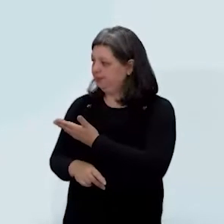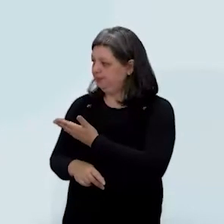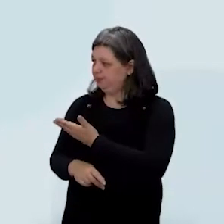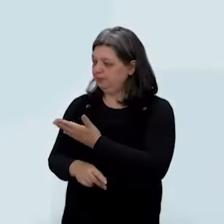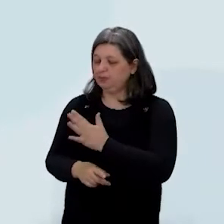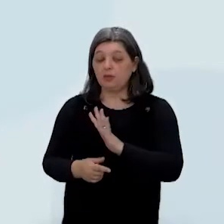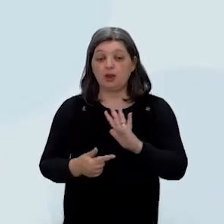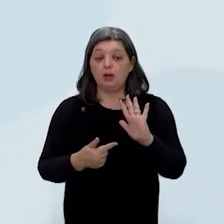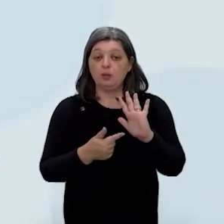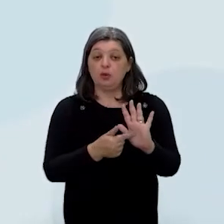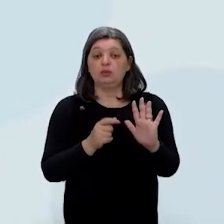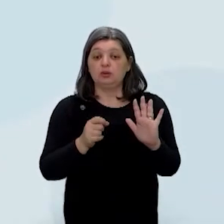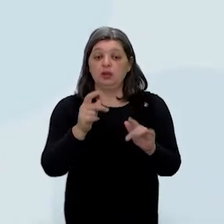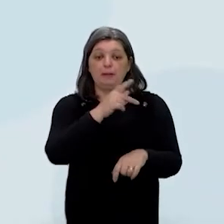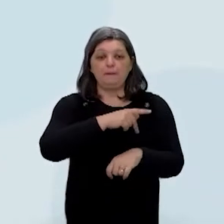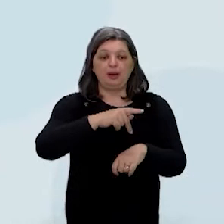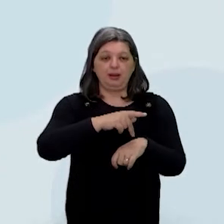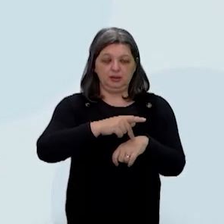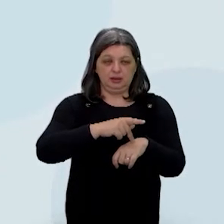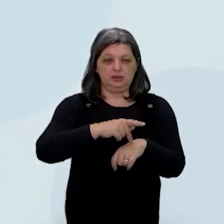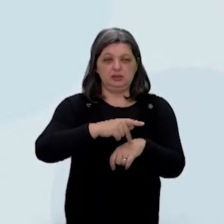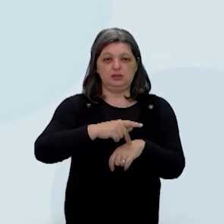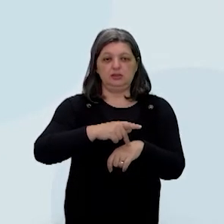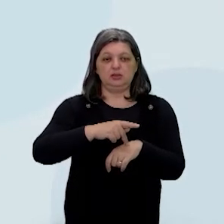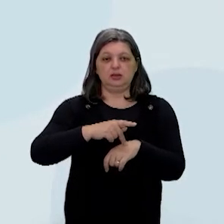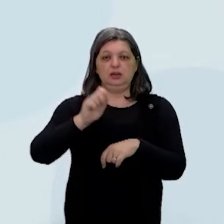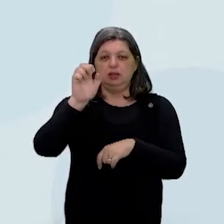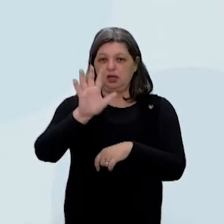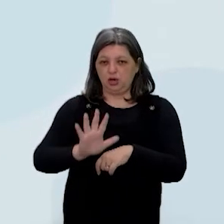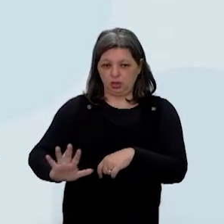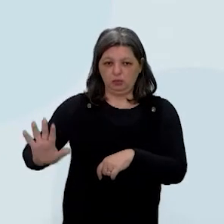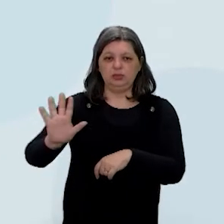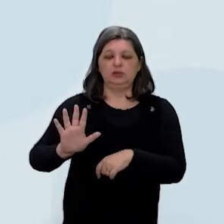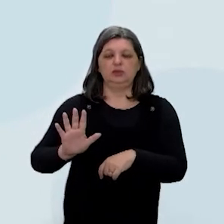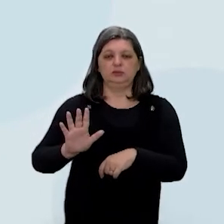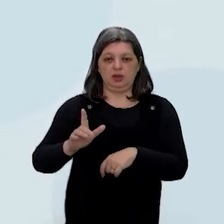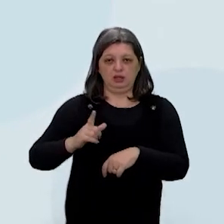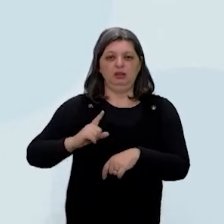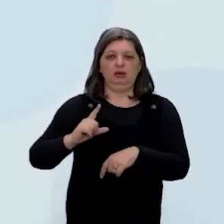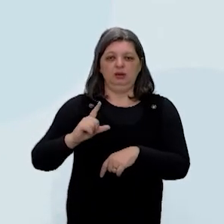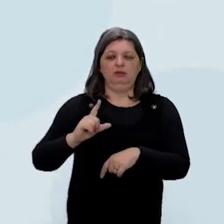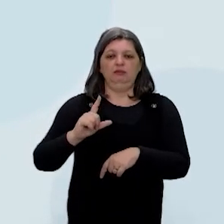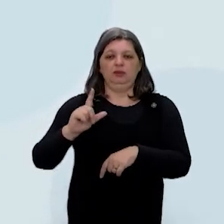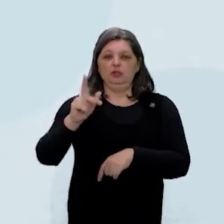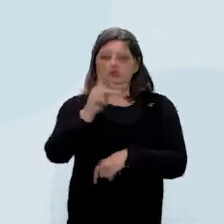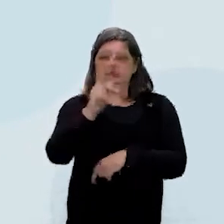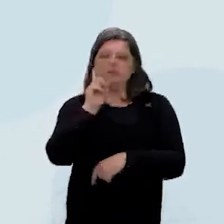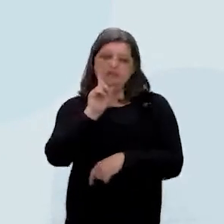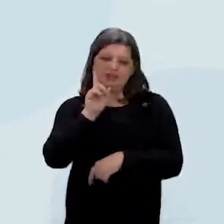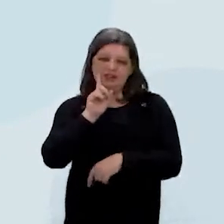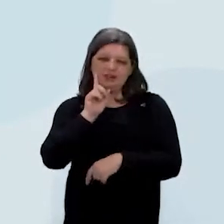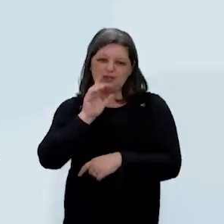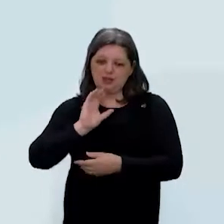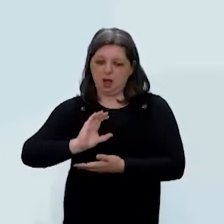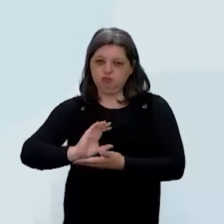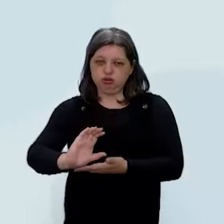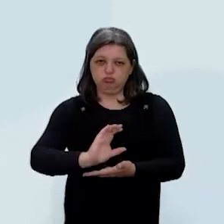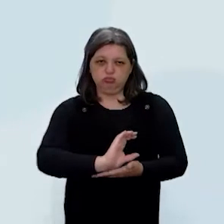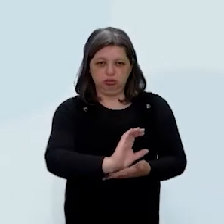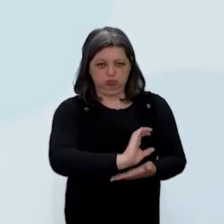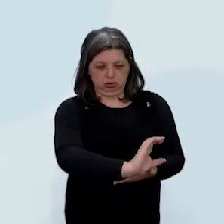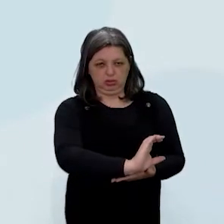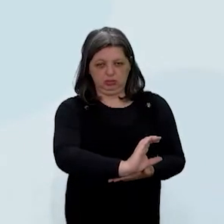né, os países europeus que receberam a ajuda econômica dos Estados Unidos, e quanto mais alta a barrinha